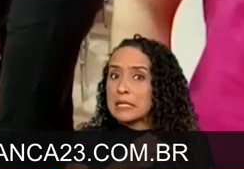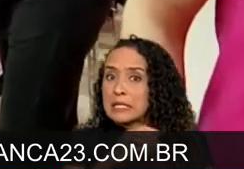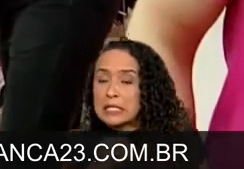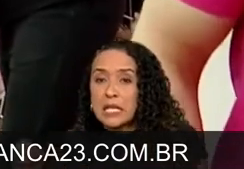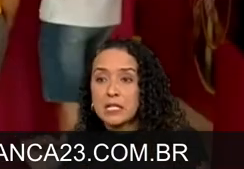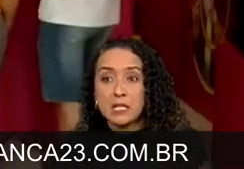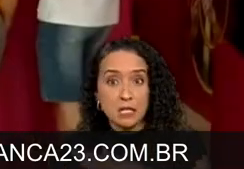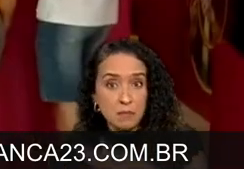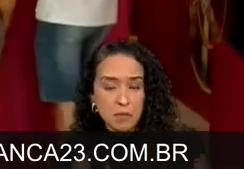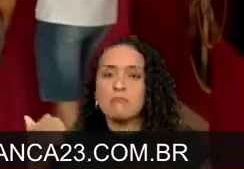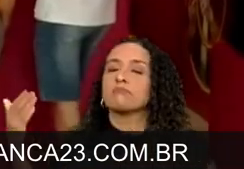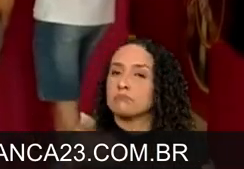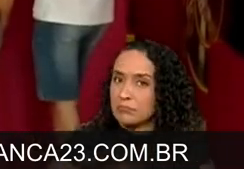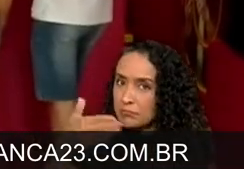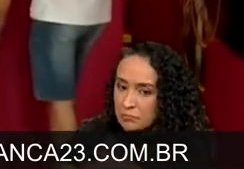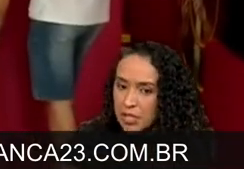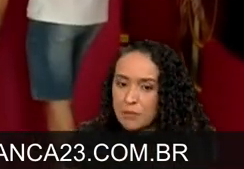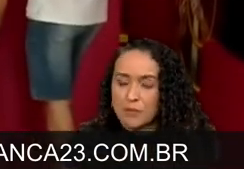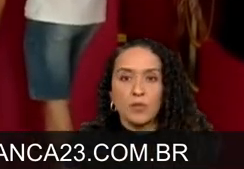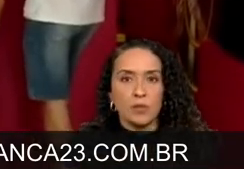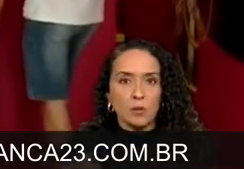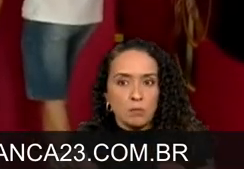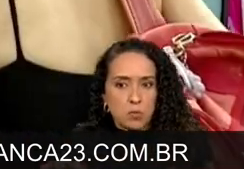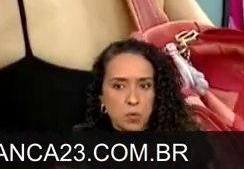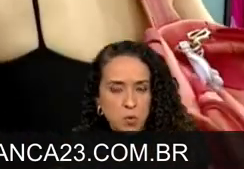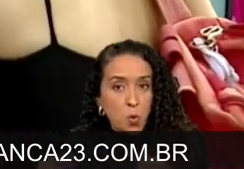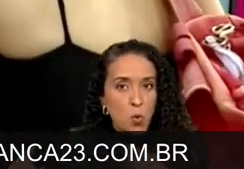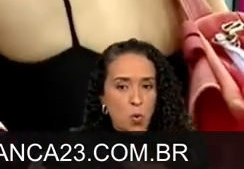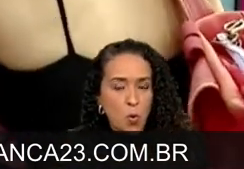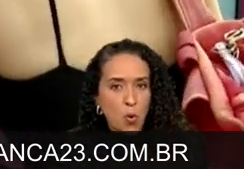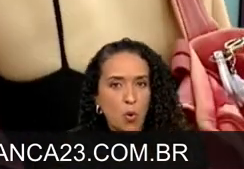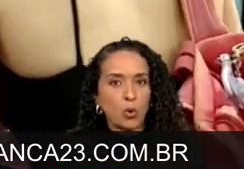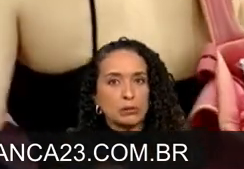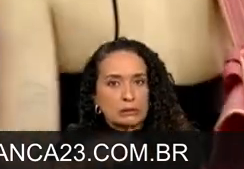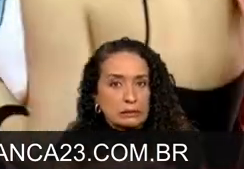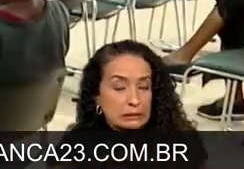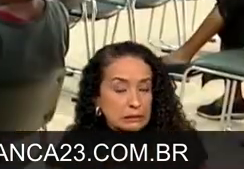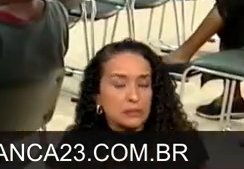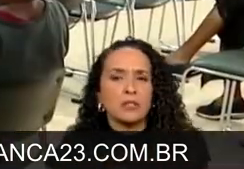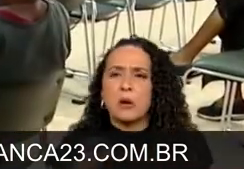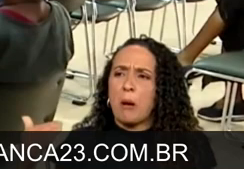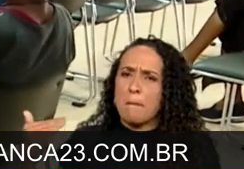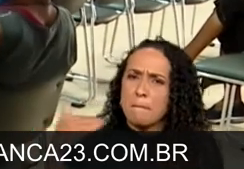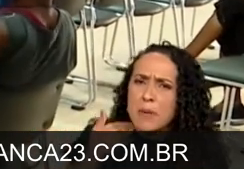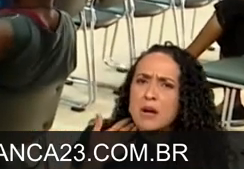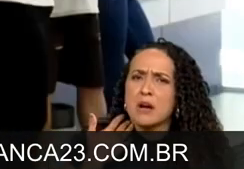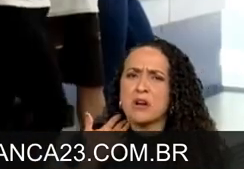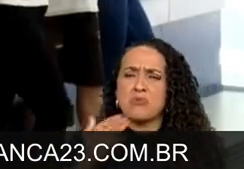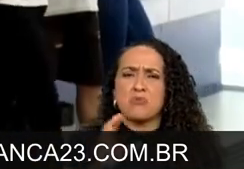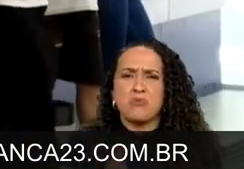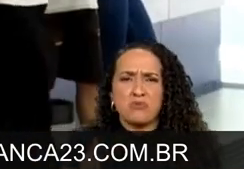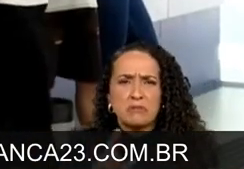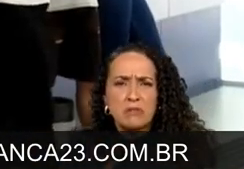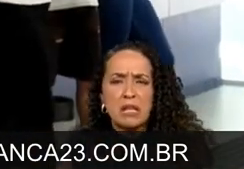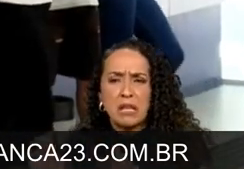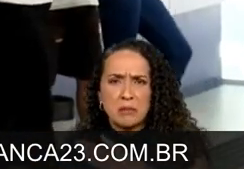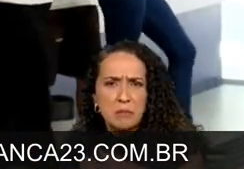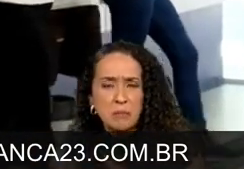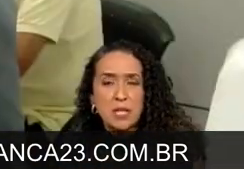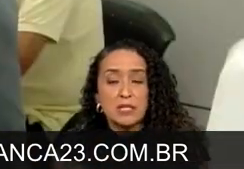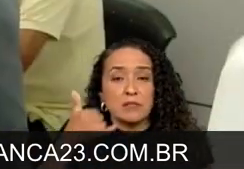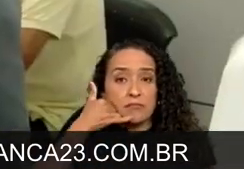700 empresas participam desse mutirão contra a inadimplência, entre elas bancos, financeiras e empresas